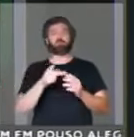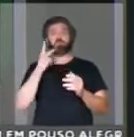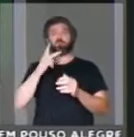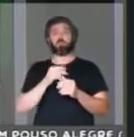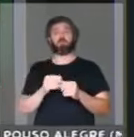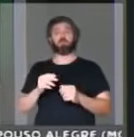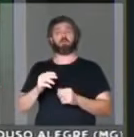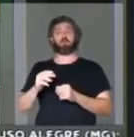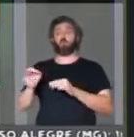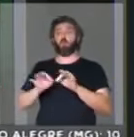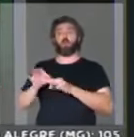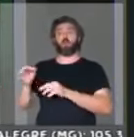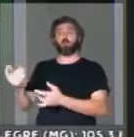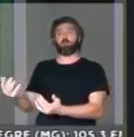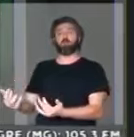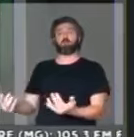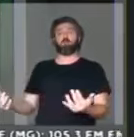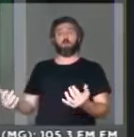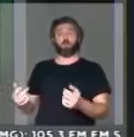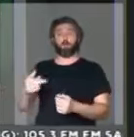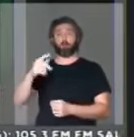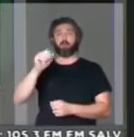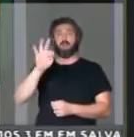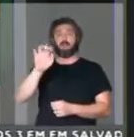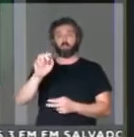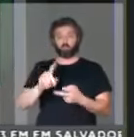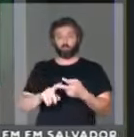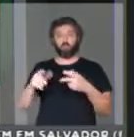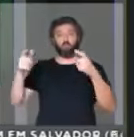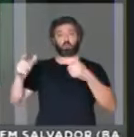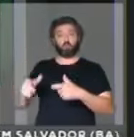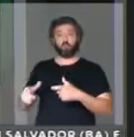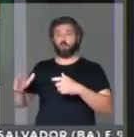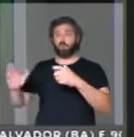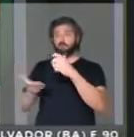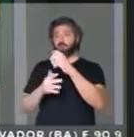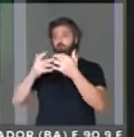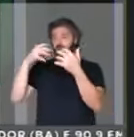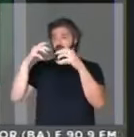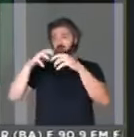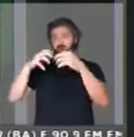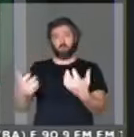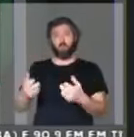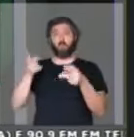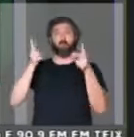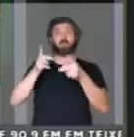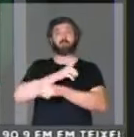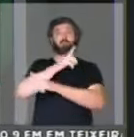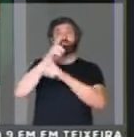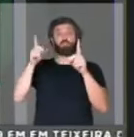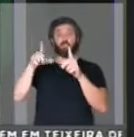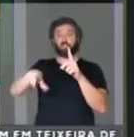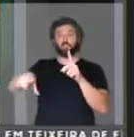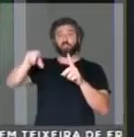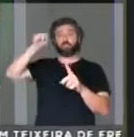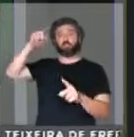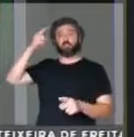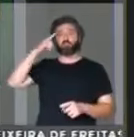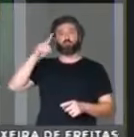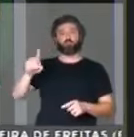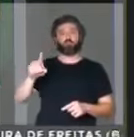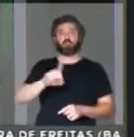coordenaram a queima de pasto e áreas em processo de desmate na mesma data escolheram o dia